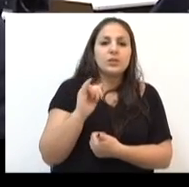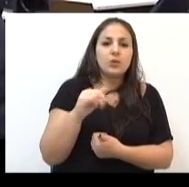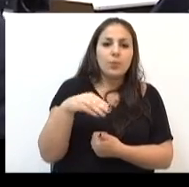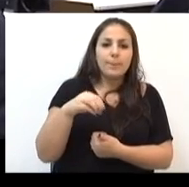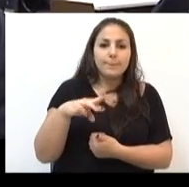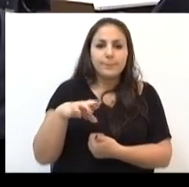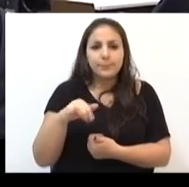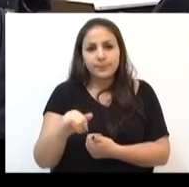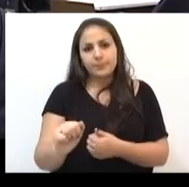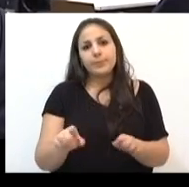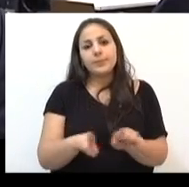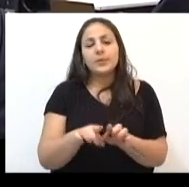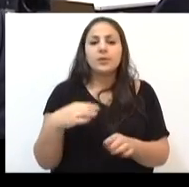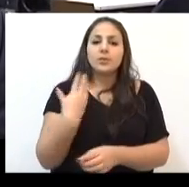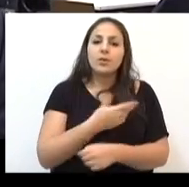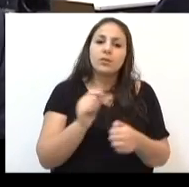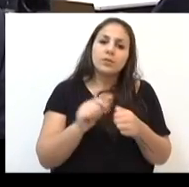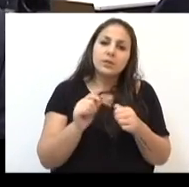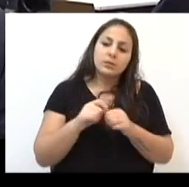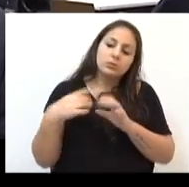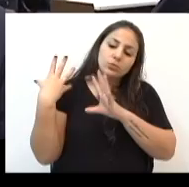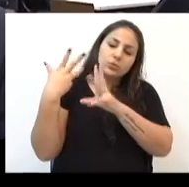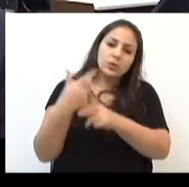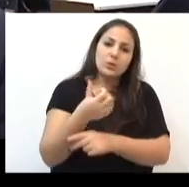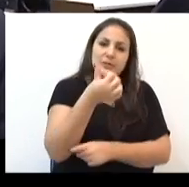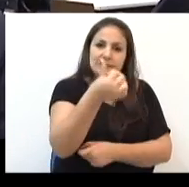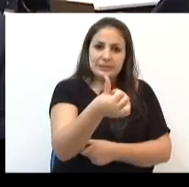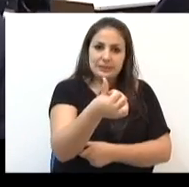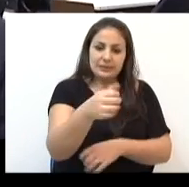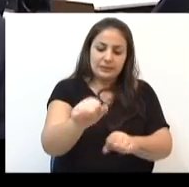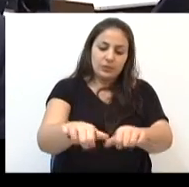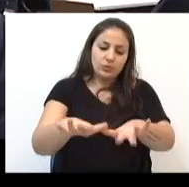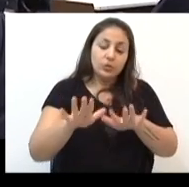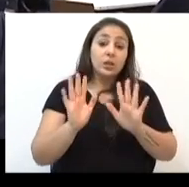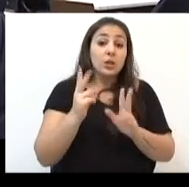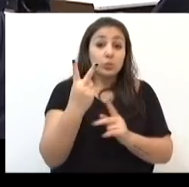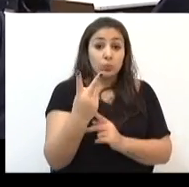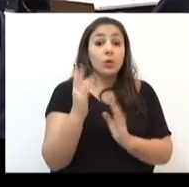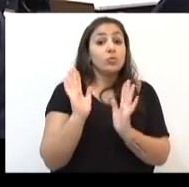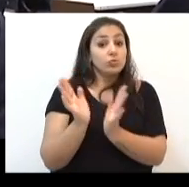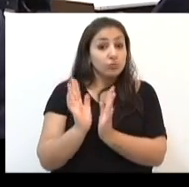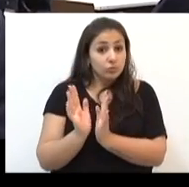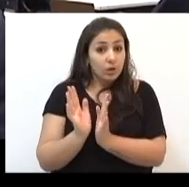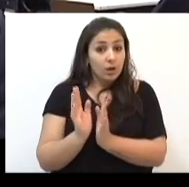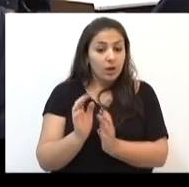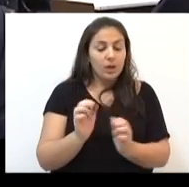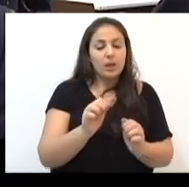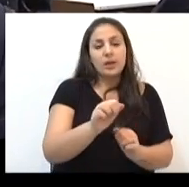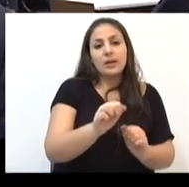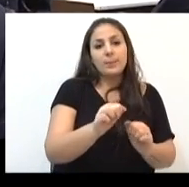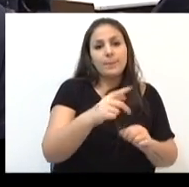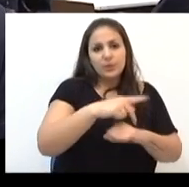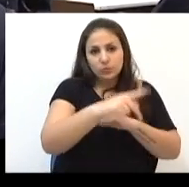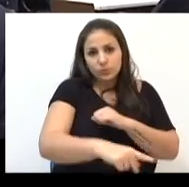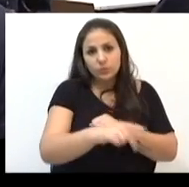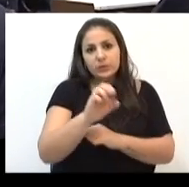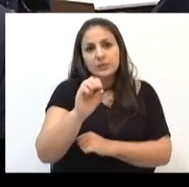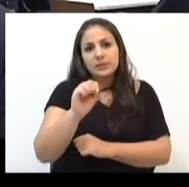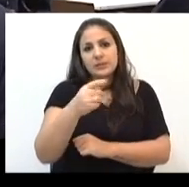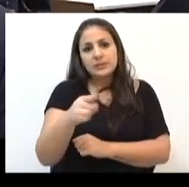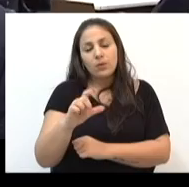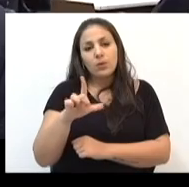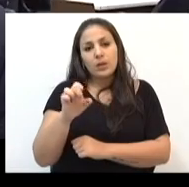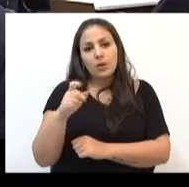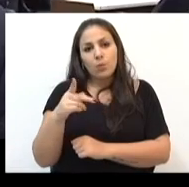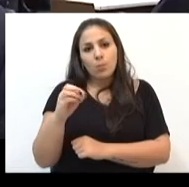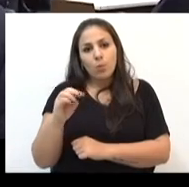Nós vamos fazer um total de 6 audiências, 2 já aconteceram, que foi São Leopoldo e Passo Fundo. Vamos fazer uma audiência agora nessa semana em Pelotas, faremos